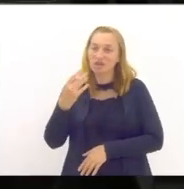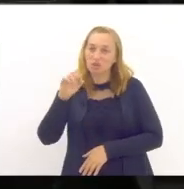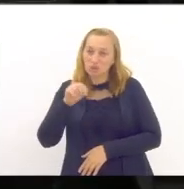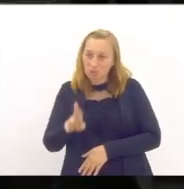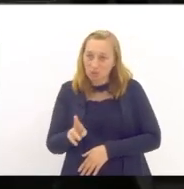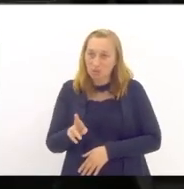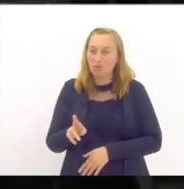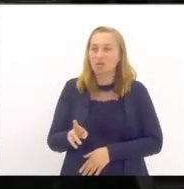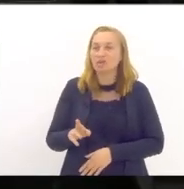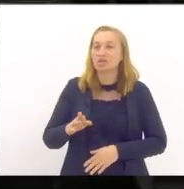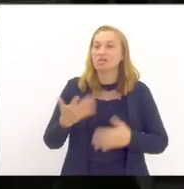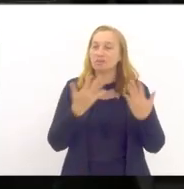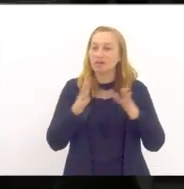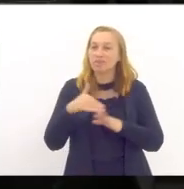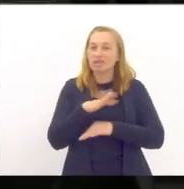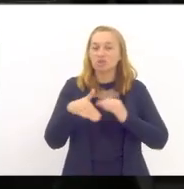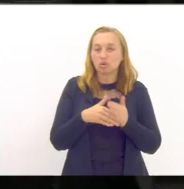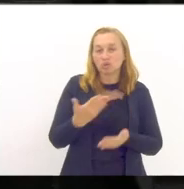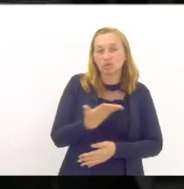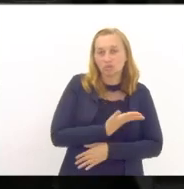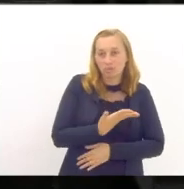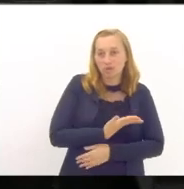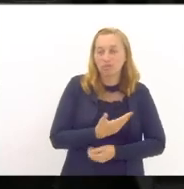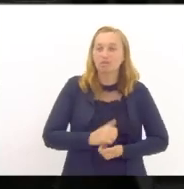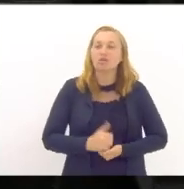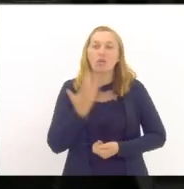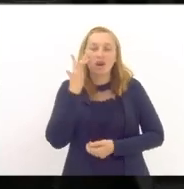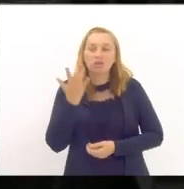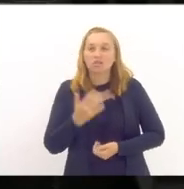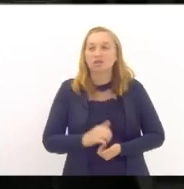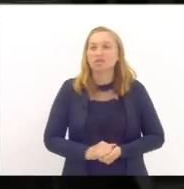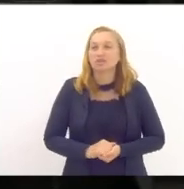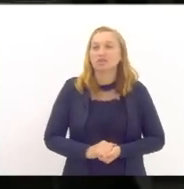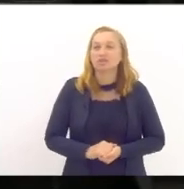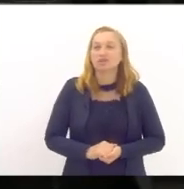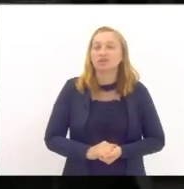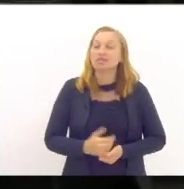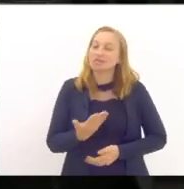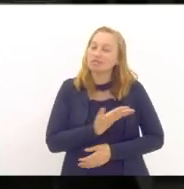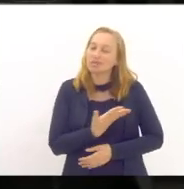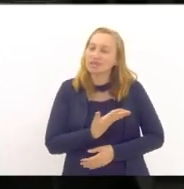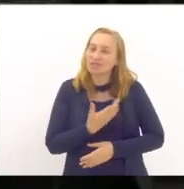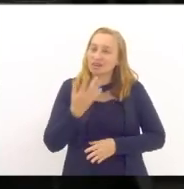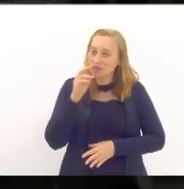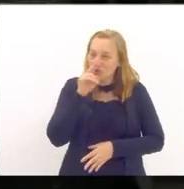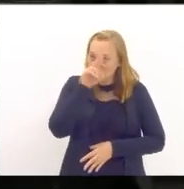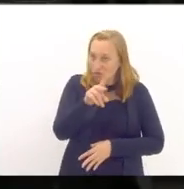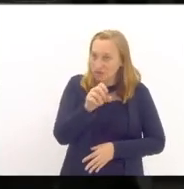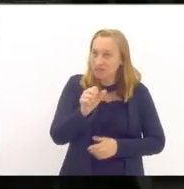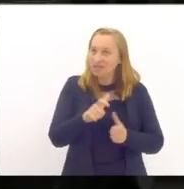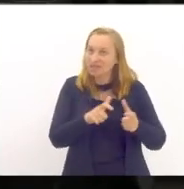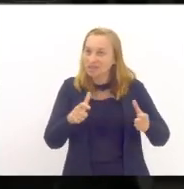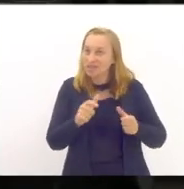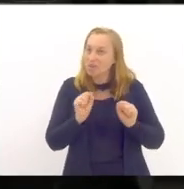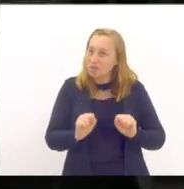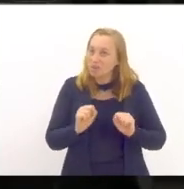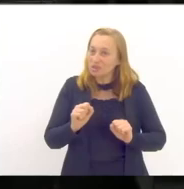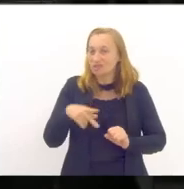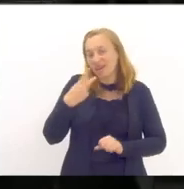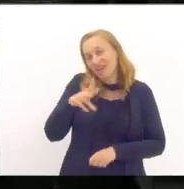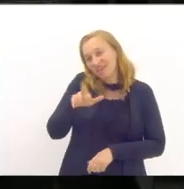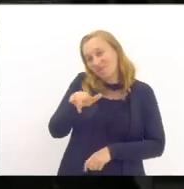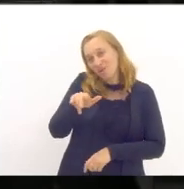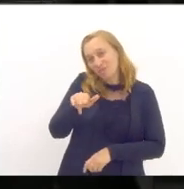dele, eu cumprimento todos os meus amigos. Eu acho que a nossa amizade é tão forte e tão grande que eu posso chamá-lo de